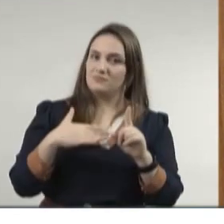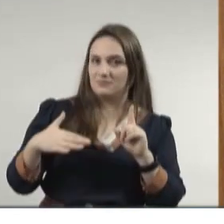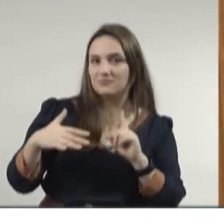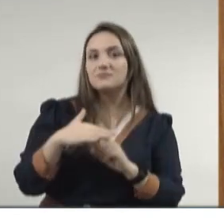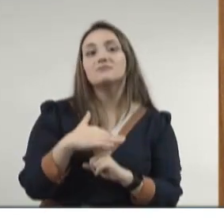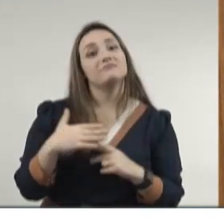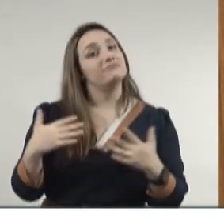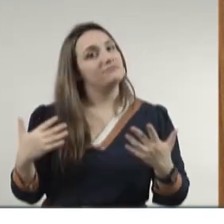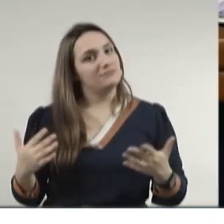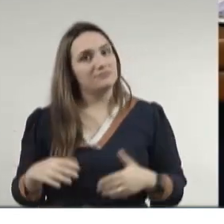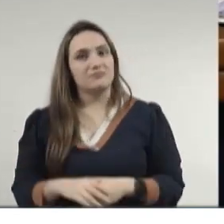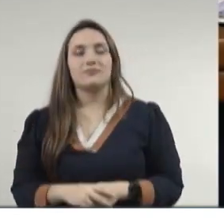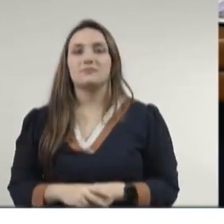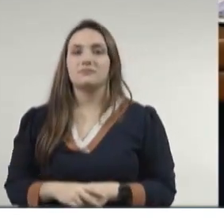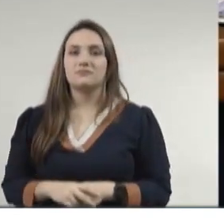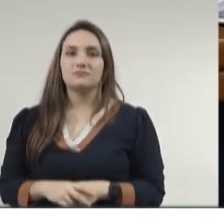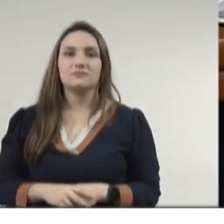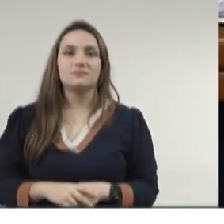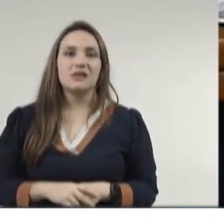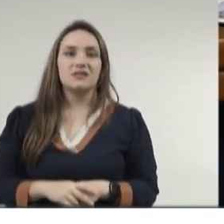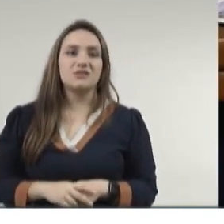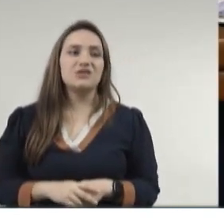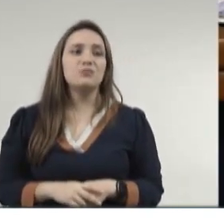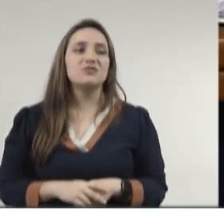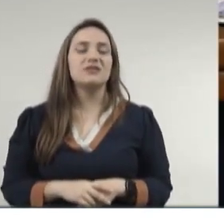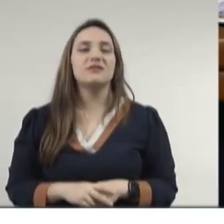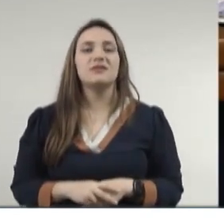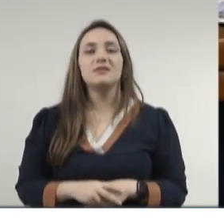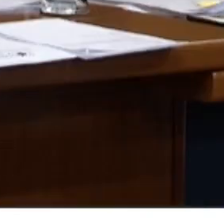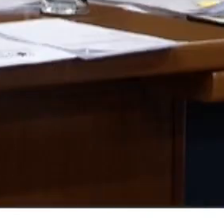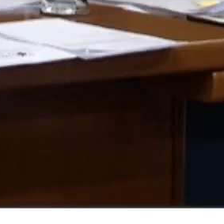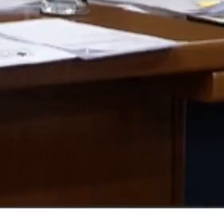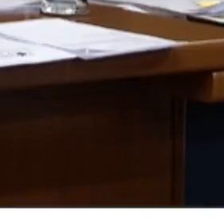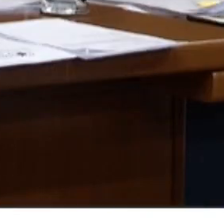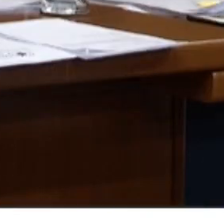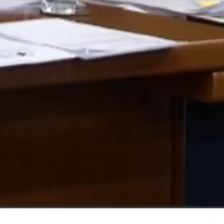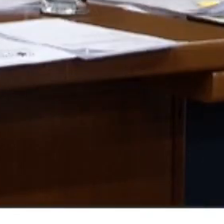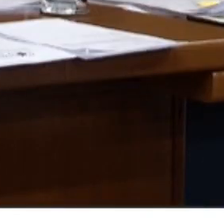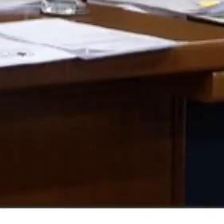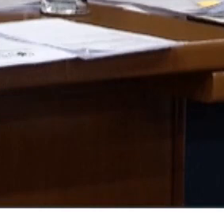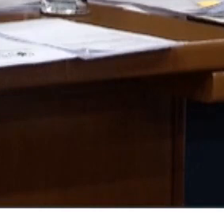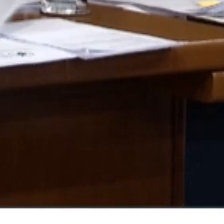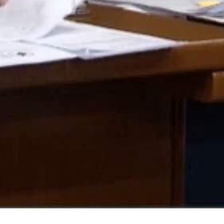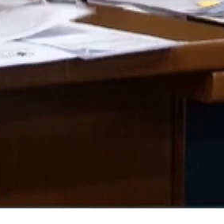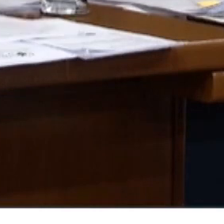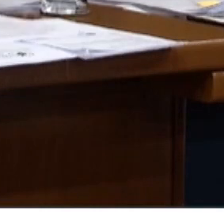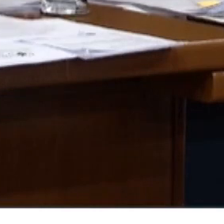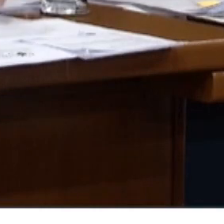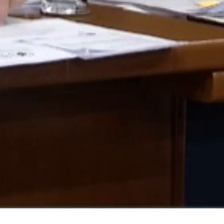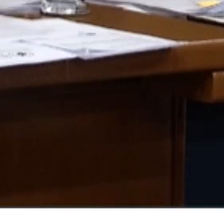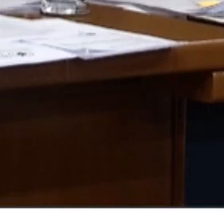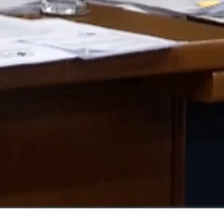Zeca, que nós, acrescentando esse item